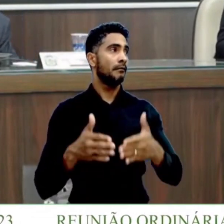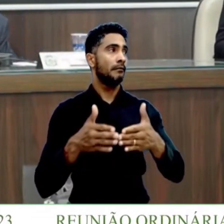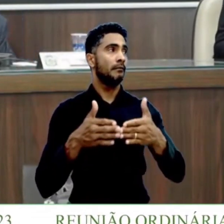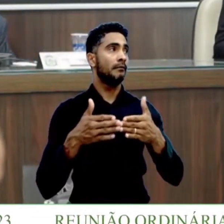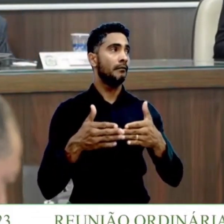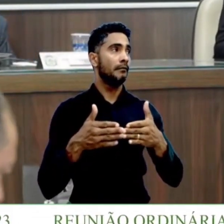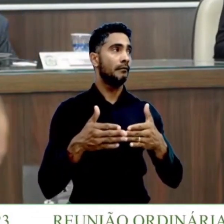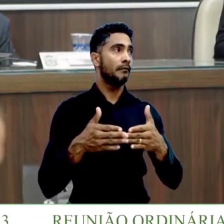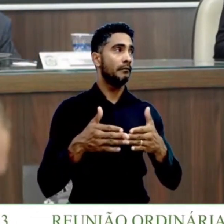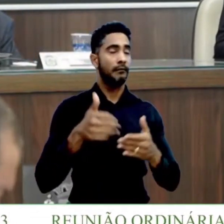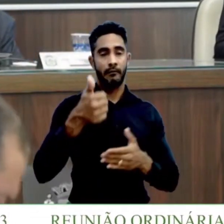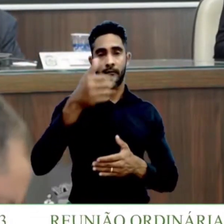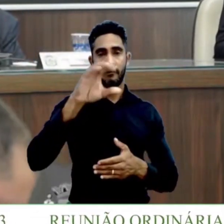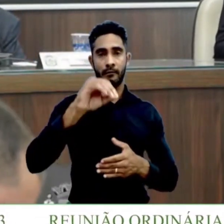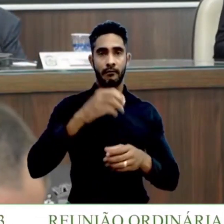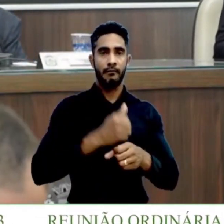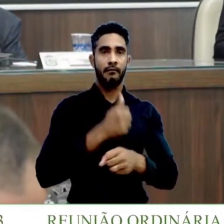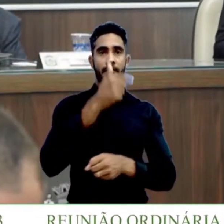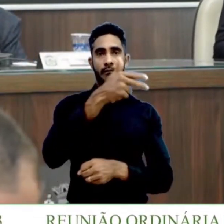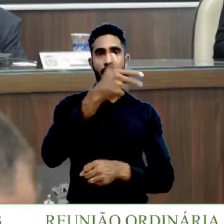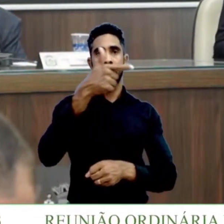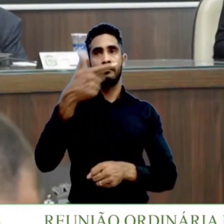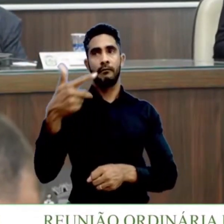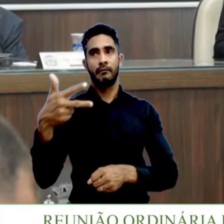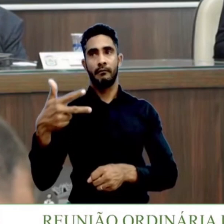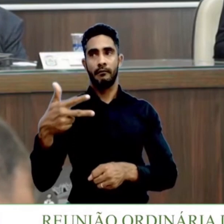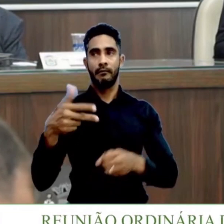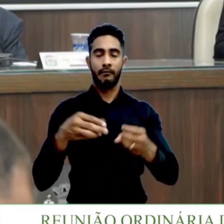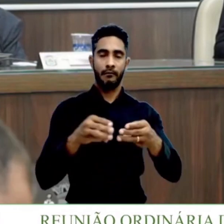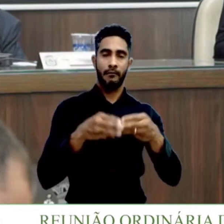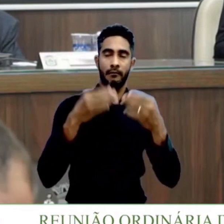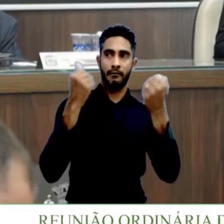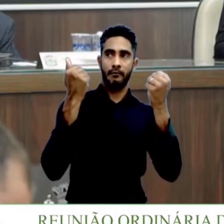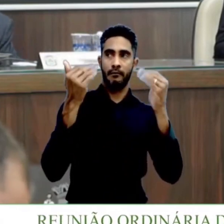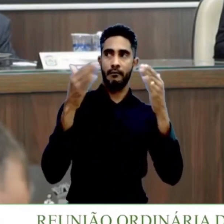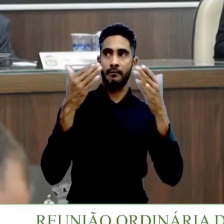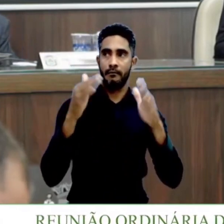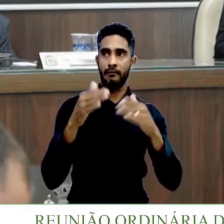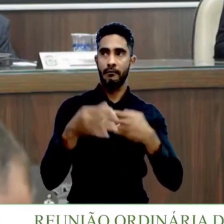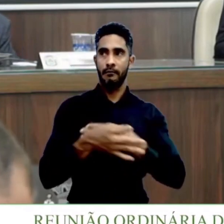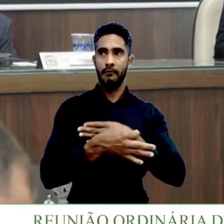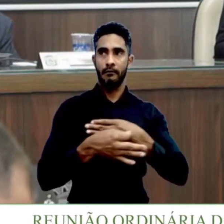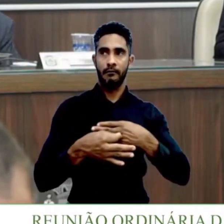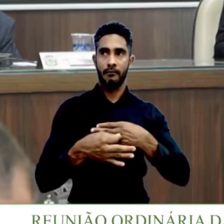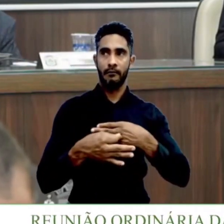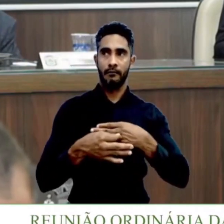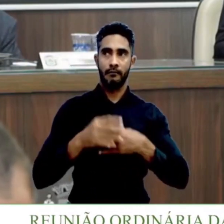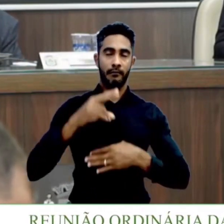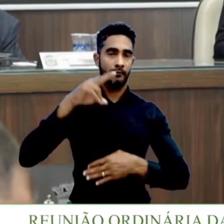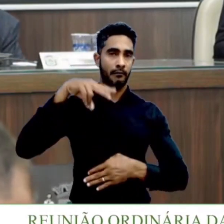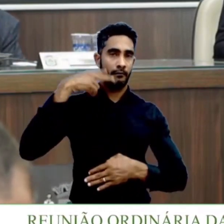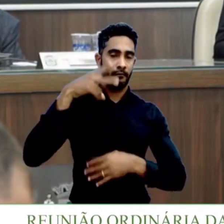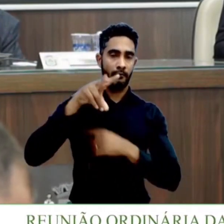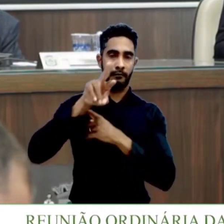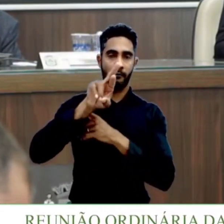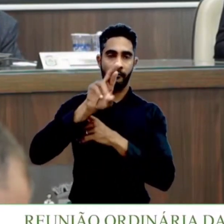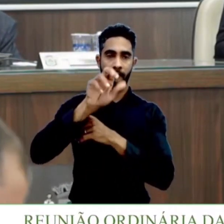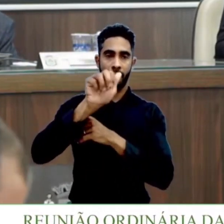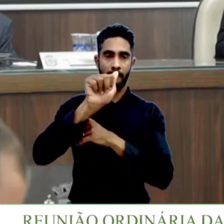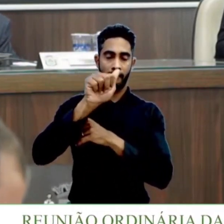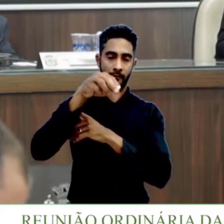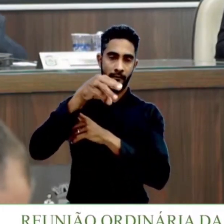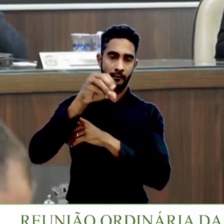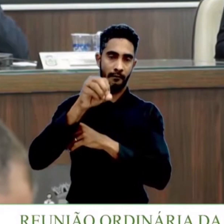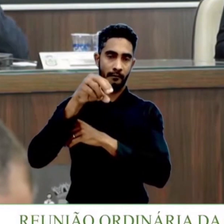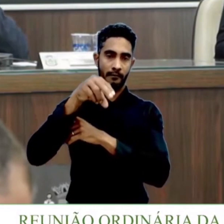Requerimento número 10 de 2023, moção de aplausos, autoria vereador Ramon Alexandre